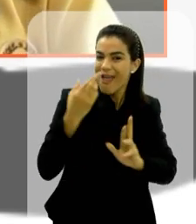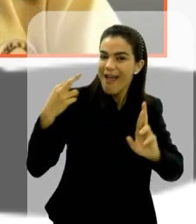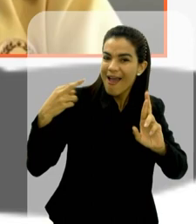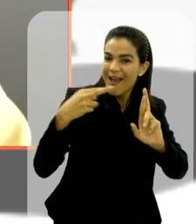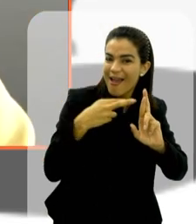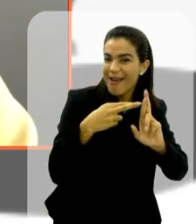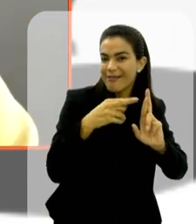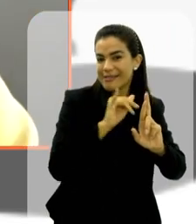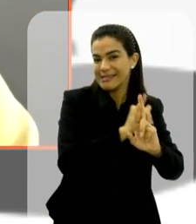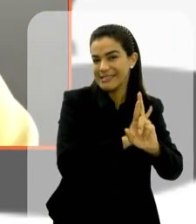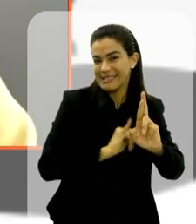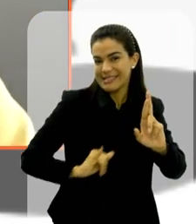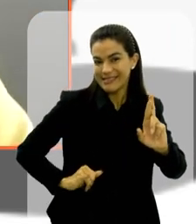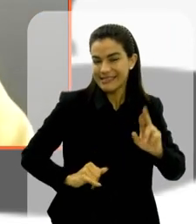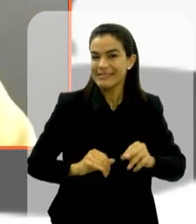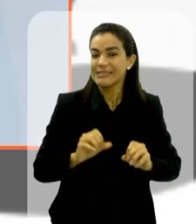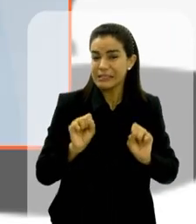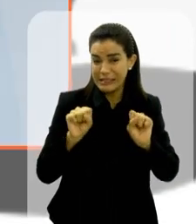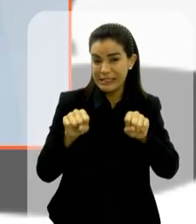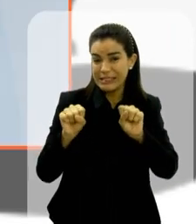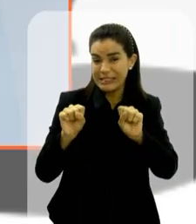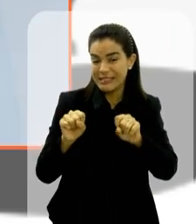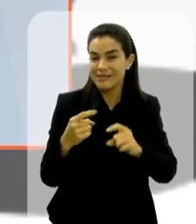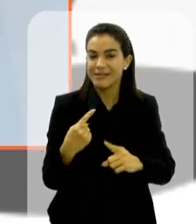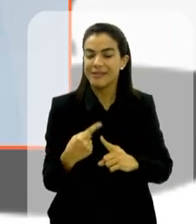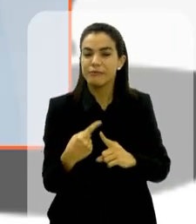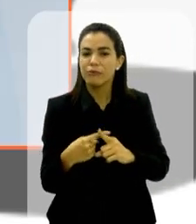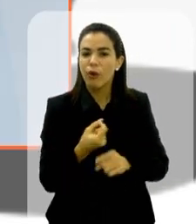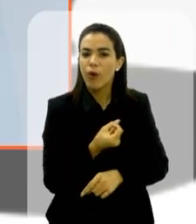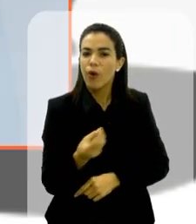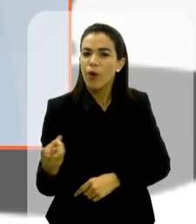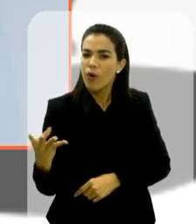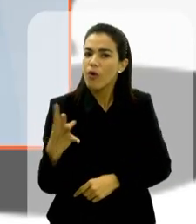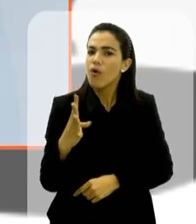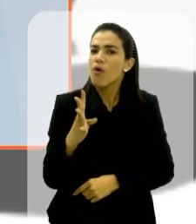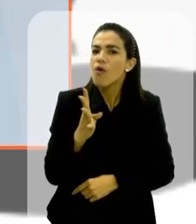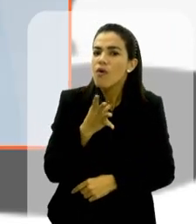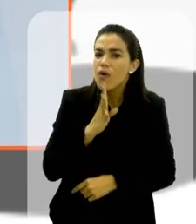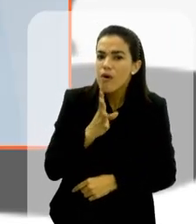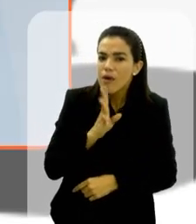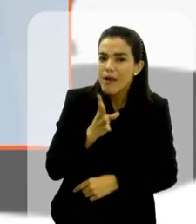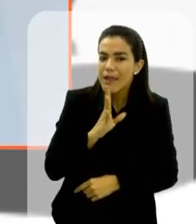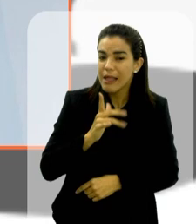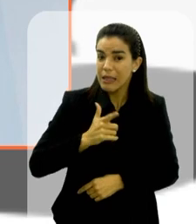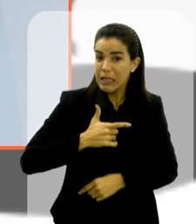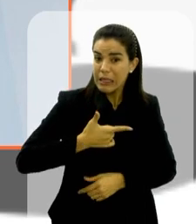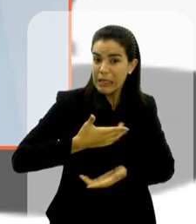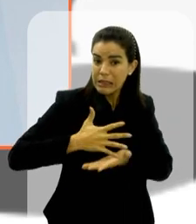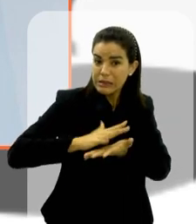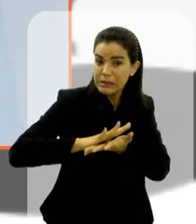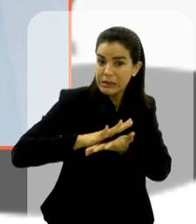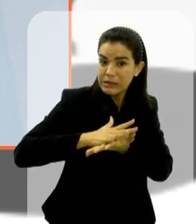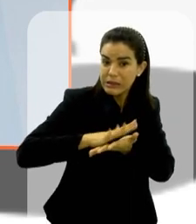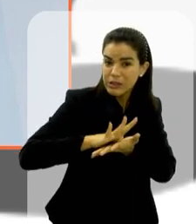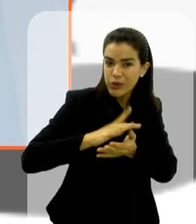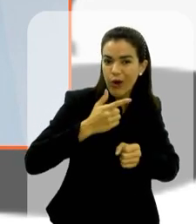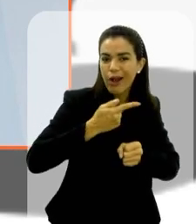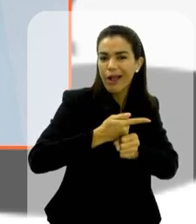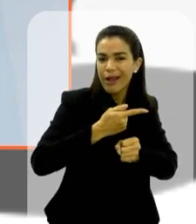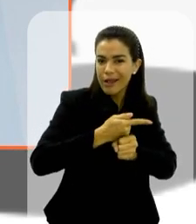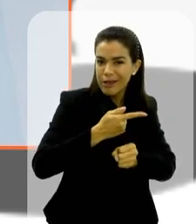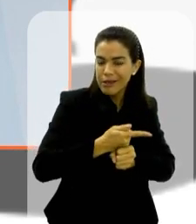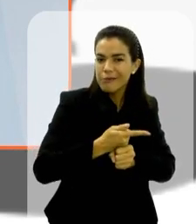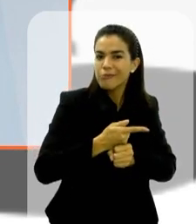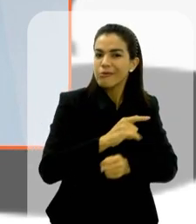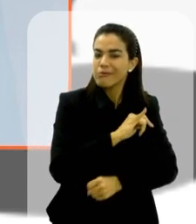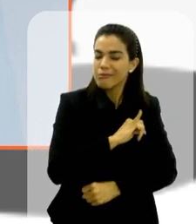do Governador, porque Sim. conheço várias pessoas que moram lá, tem escola de samba sediada na Ilha do